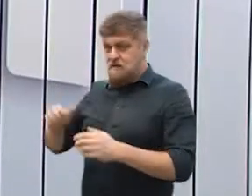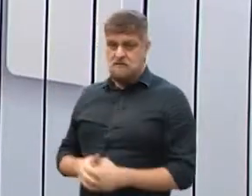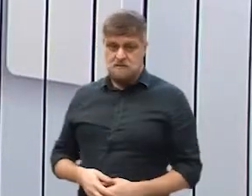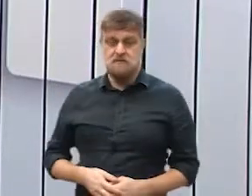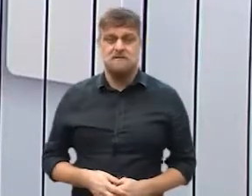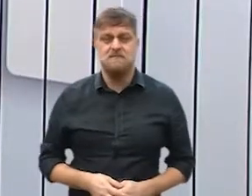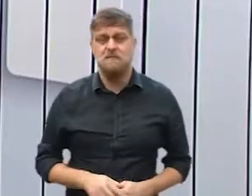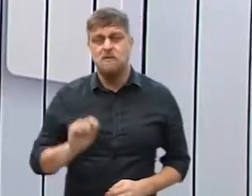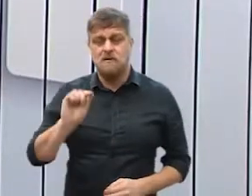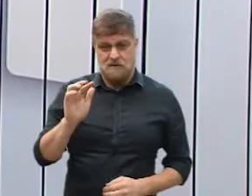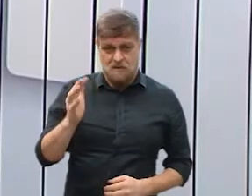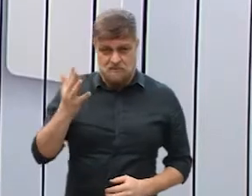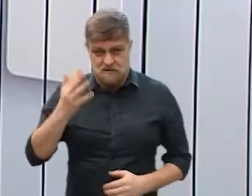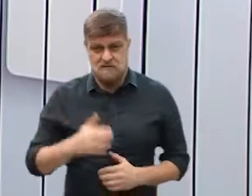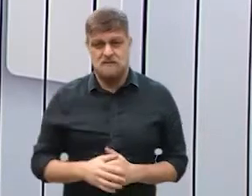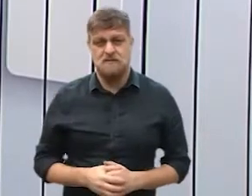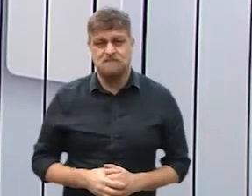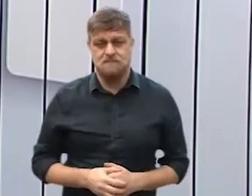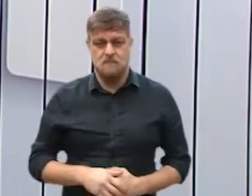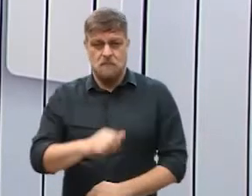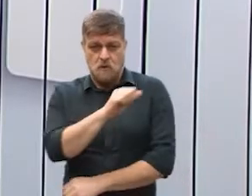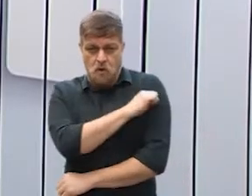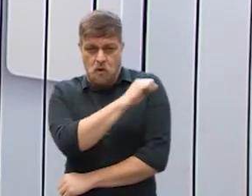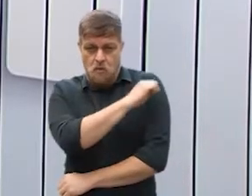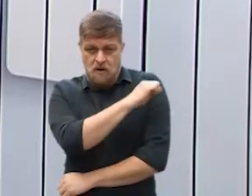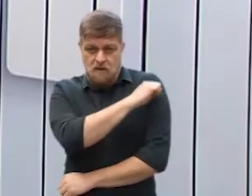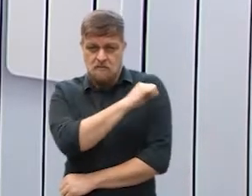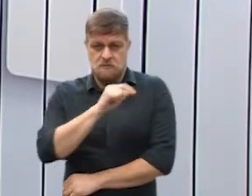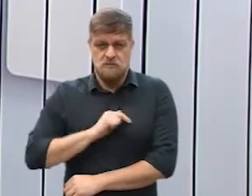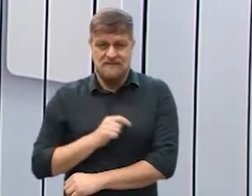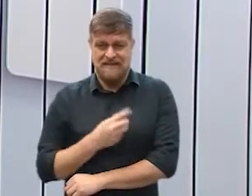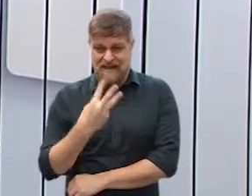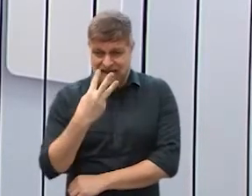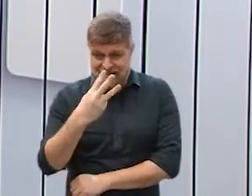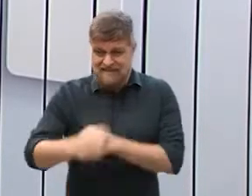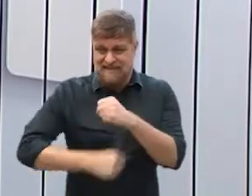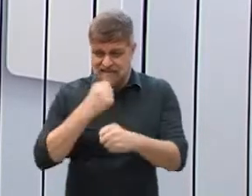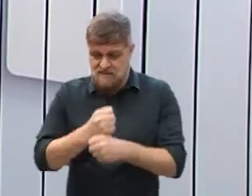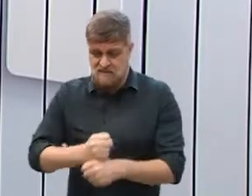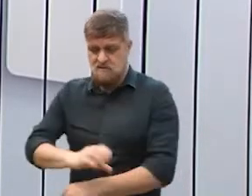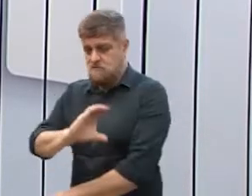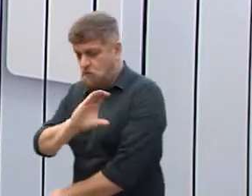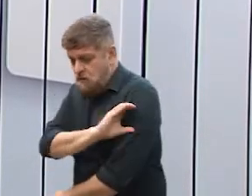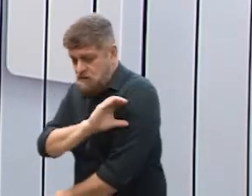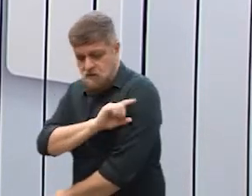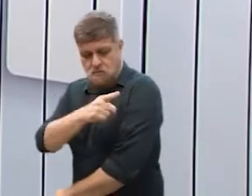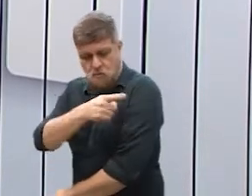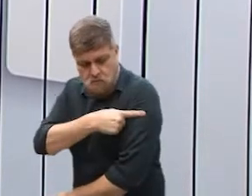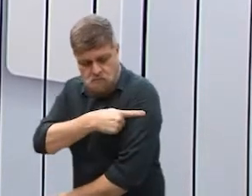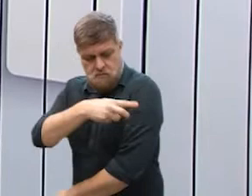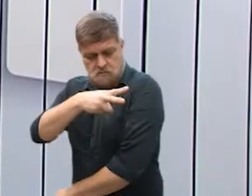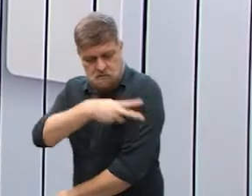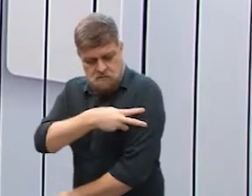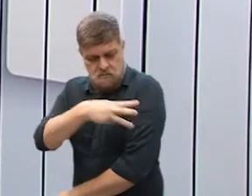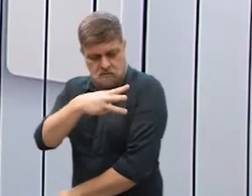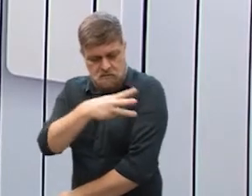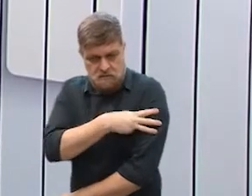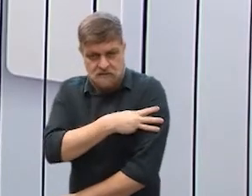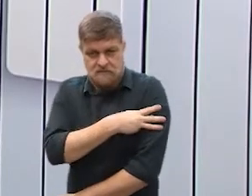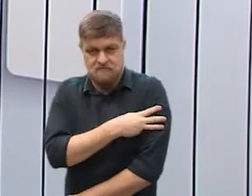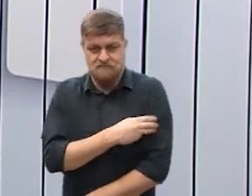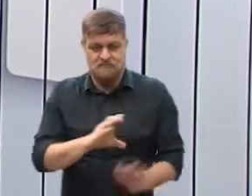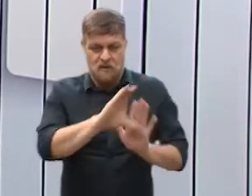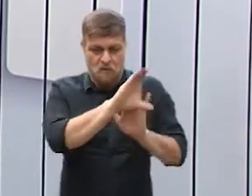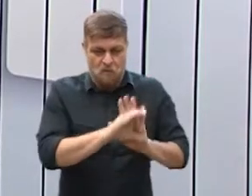você falou, né, Carolina? Se antes o aluno percorria 3 séries do ensino médio, né? Com um currículo fechado e